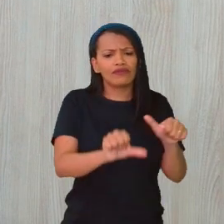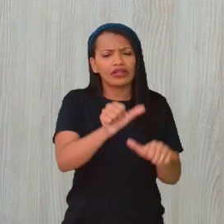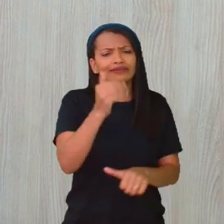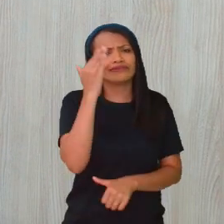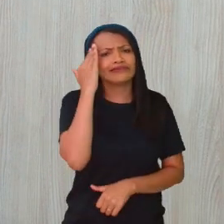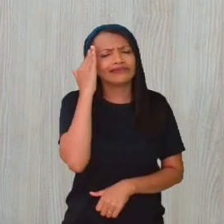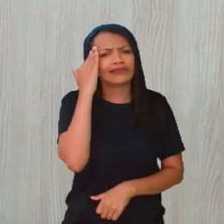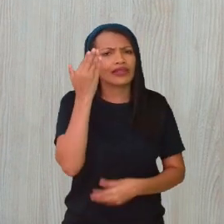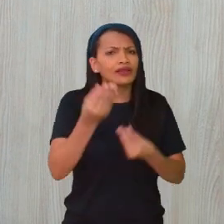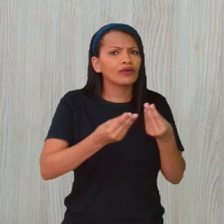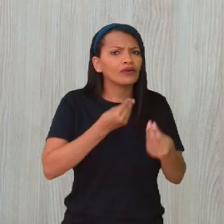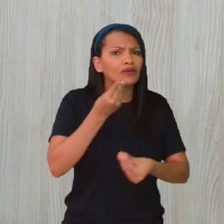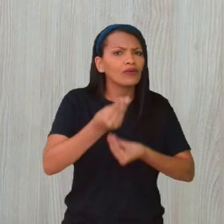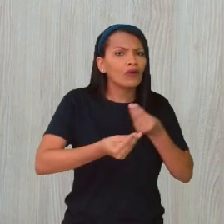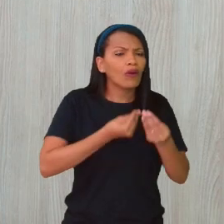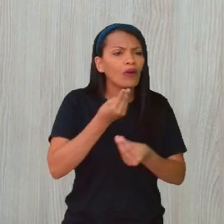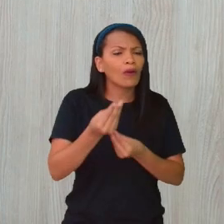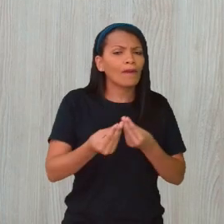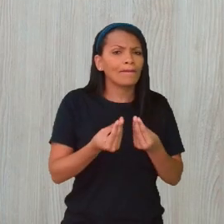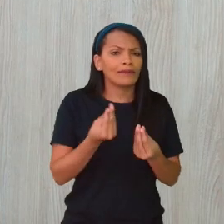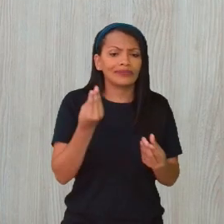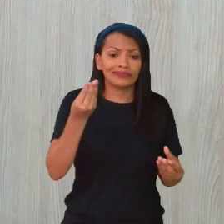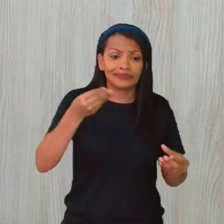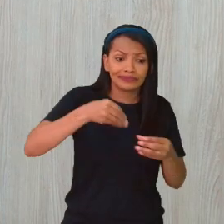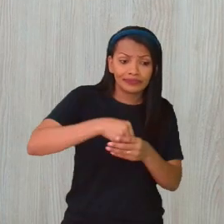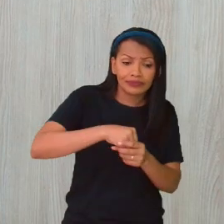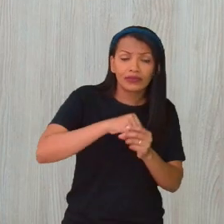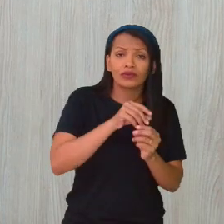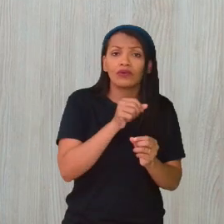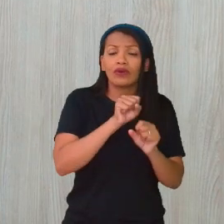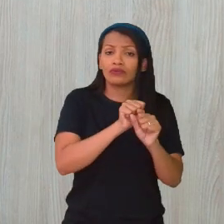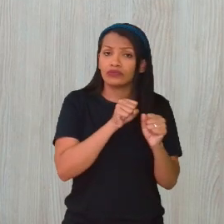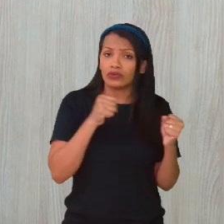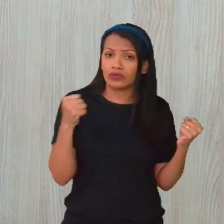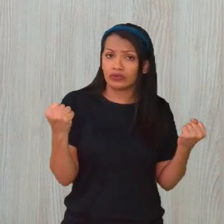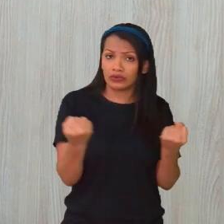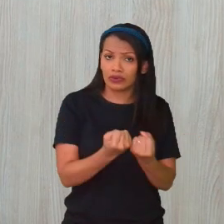compreender isso, como é que está ali se compondo a sociedade